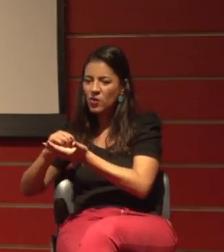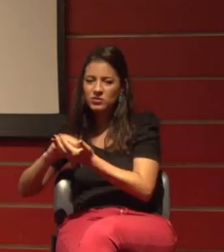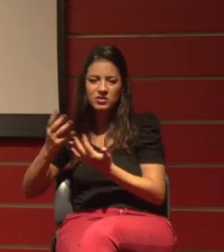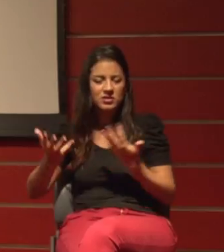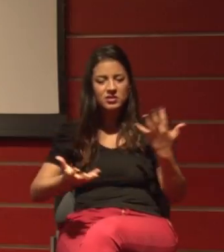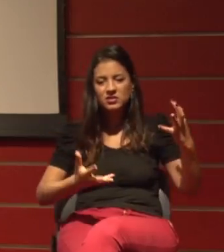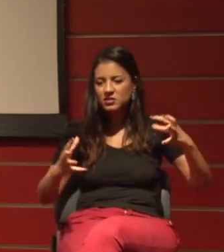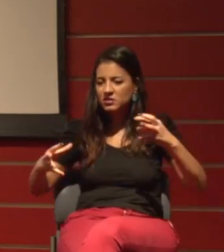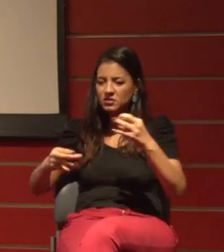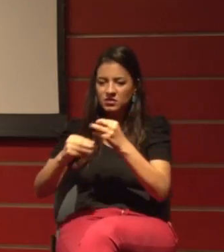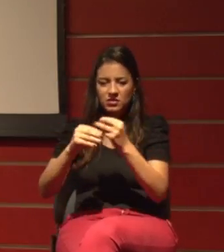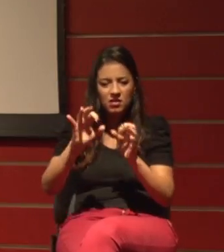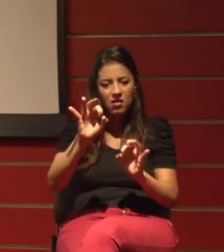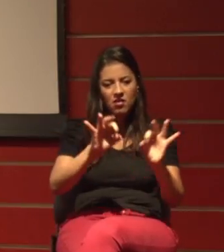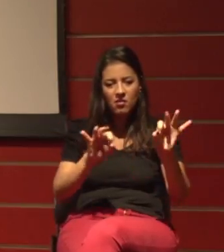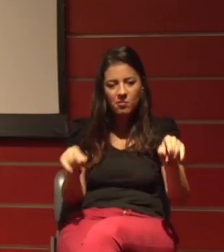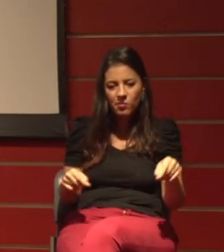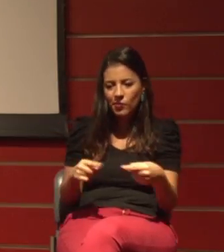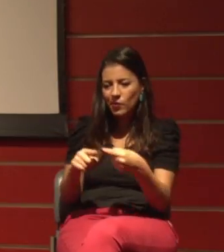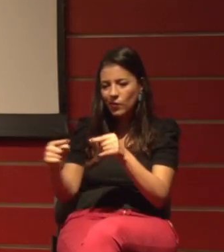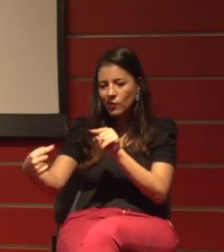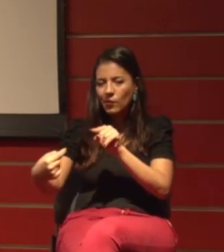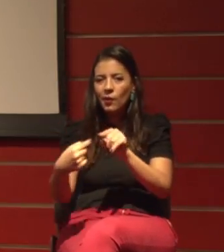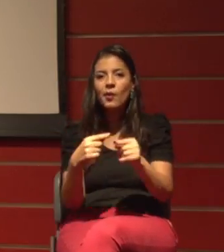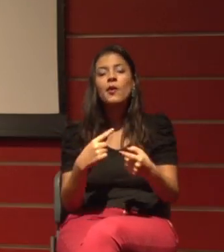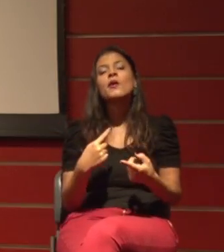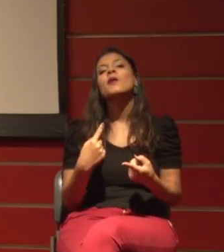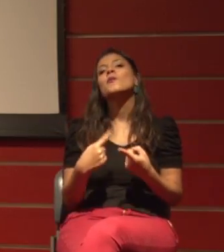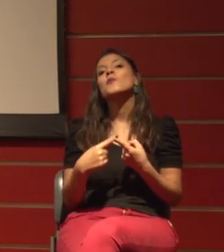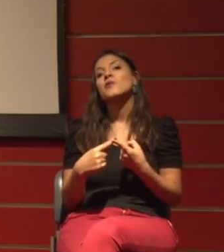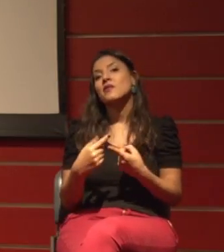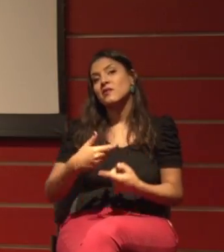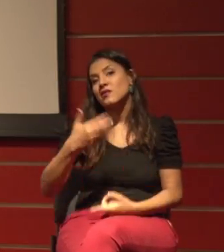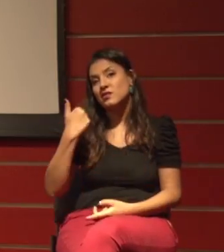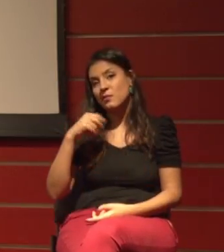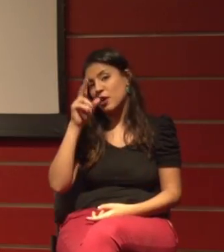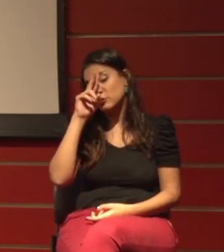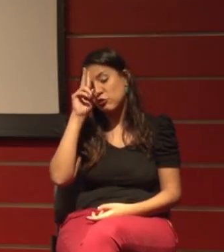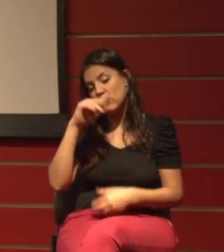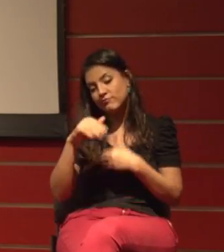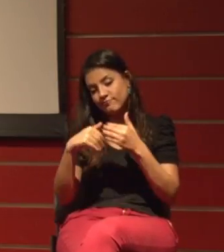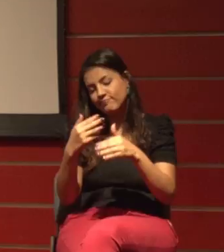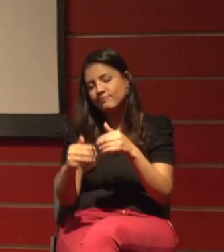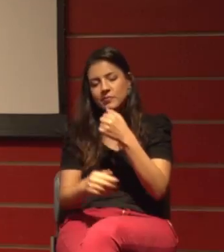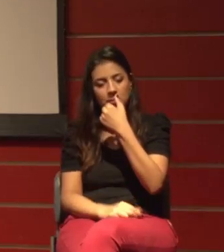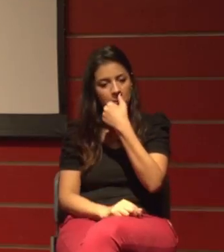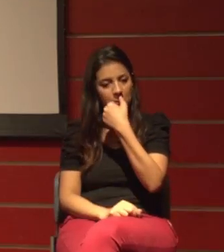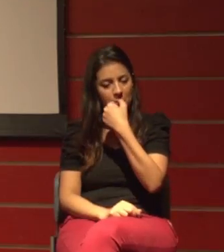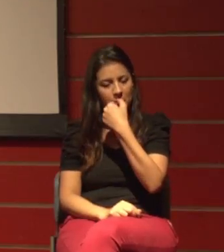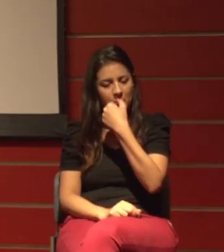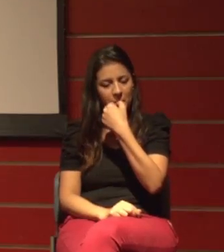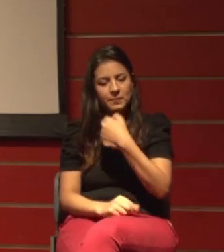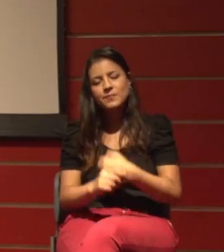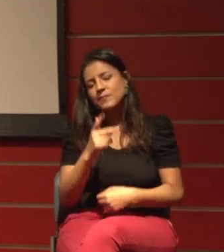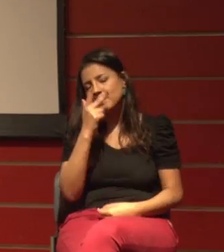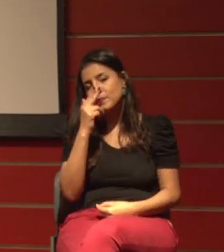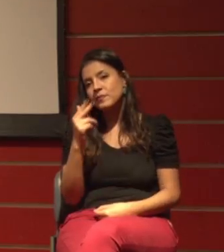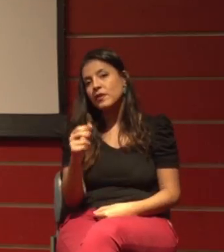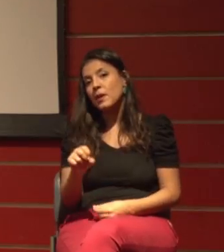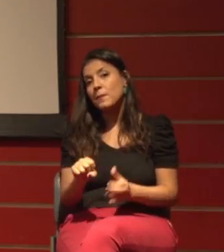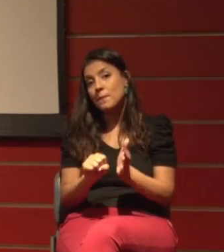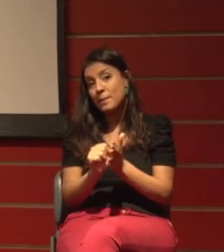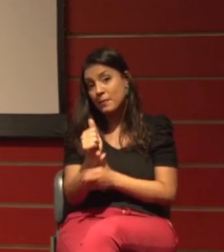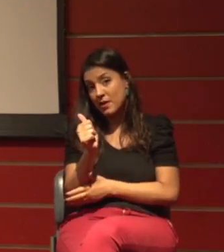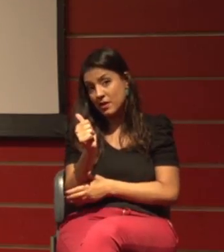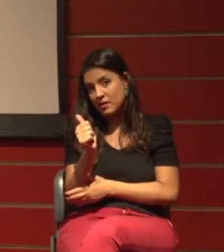e a história foi se desenvolvendo muito nessa época foi e foi cortando né Eu acho que que dilapidando essa a primeira versão